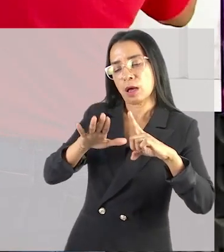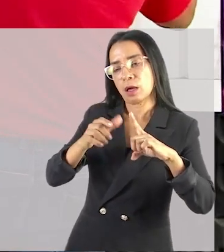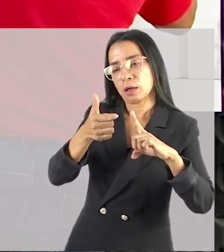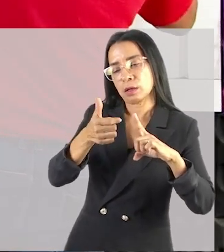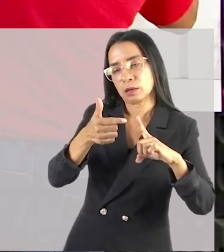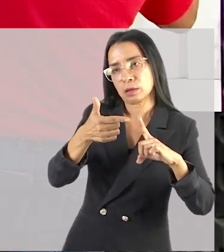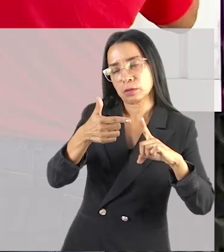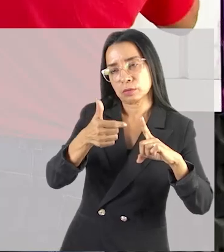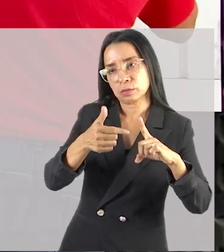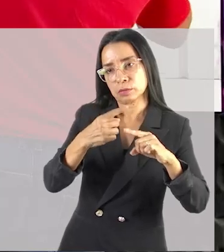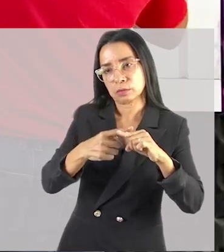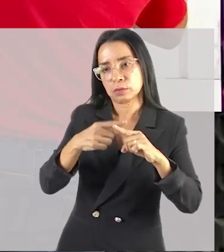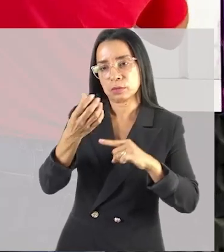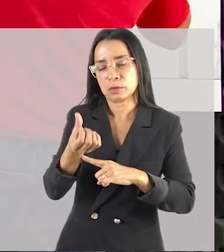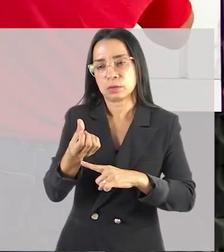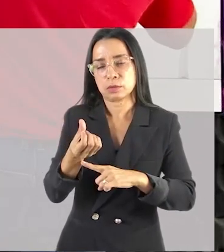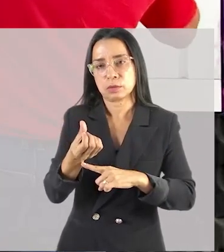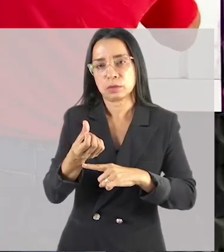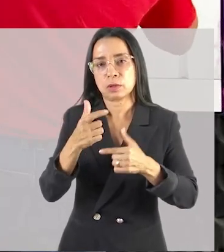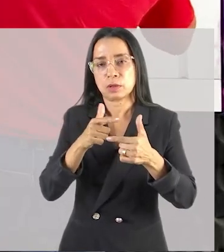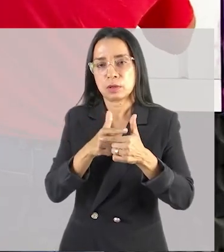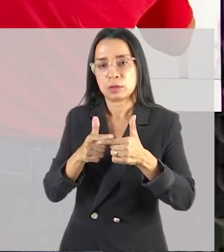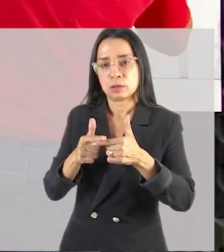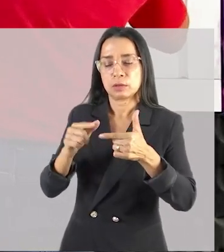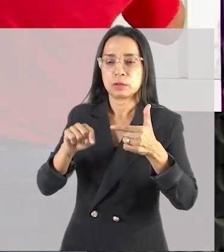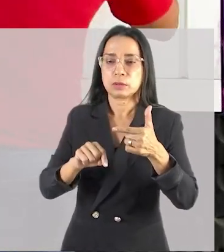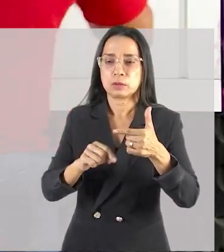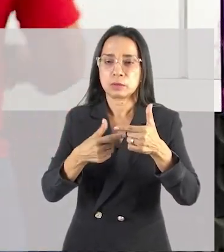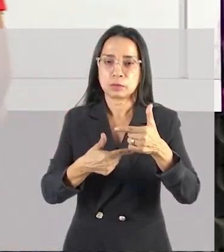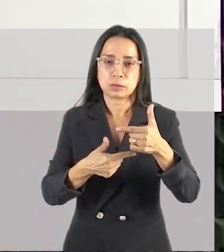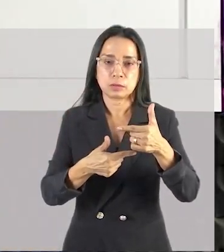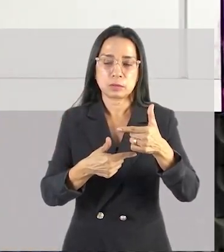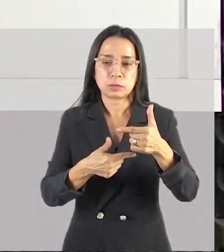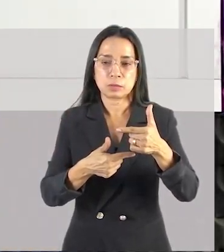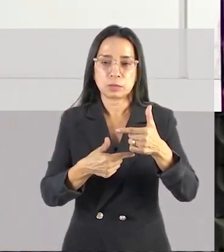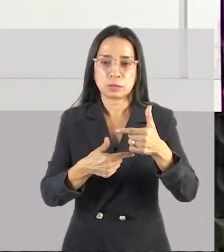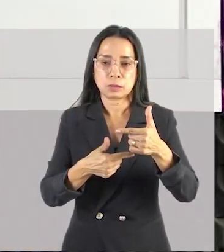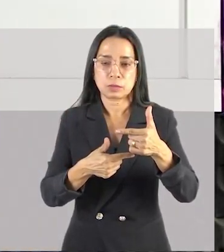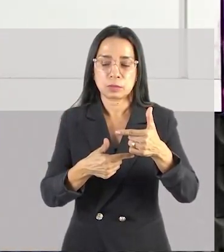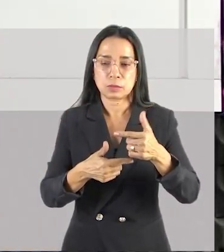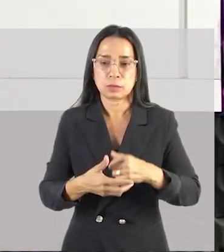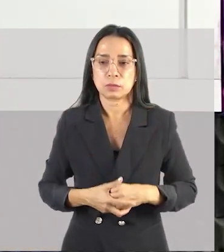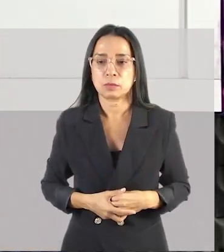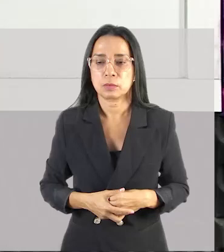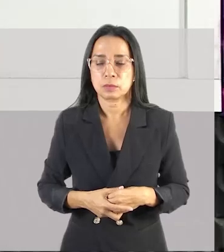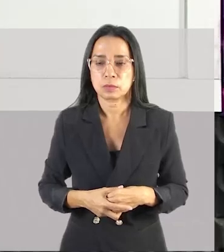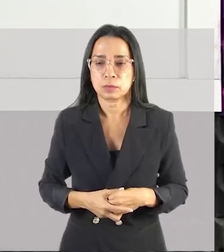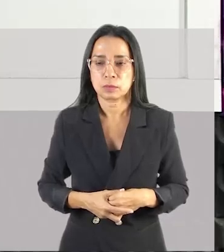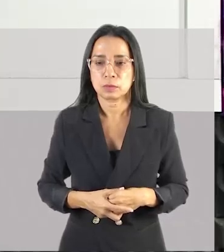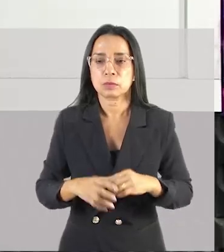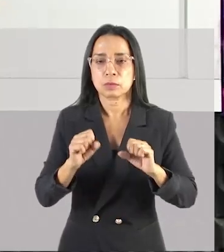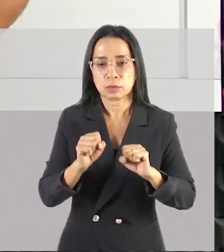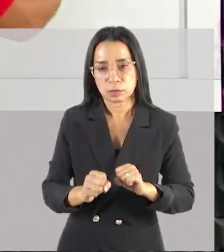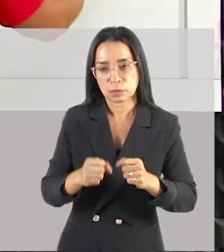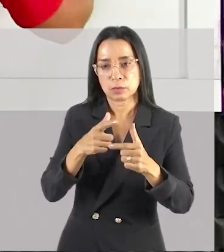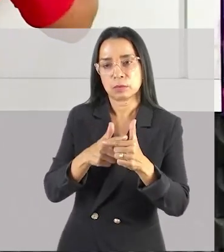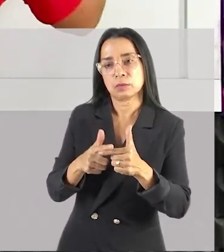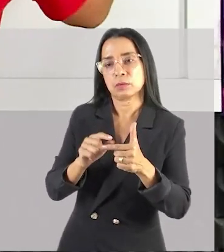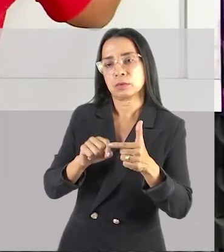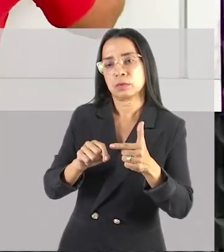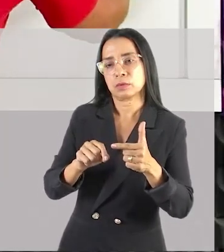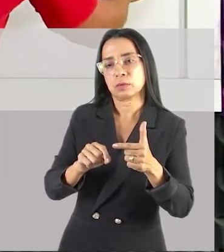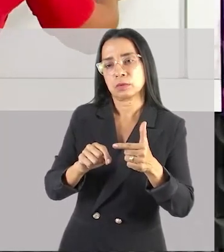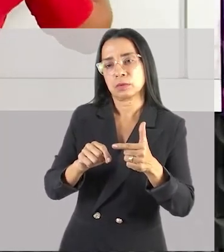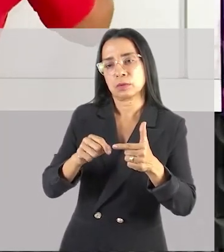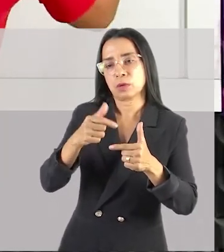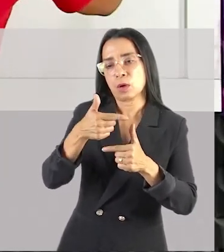vezes 6 dividido por 2. Certo? Eu posso dividir aqui o 12 pelo